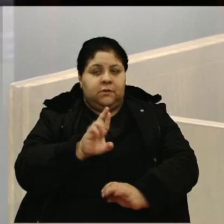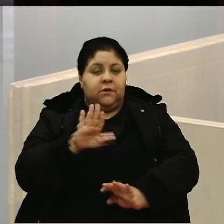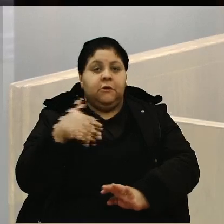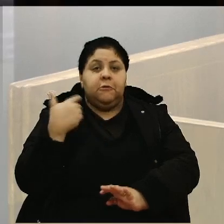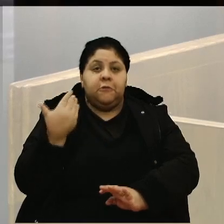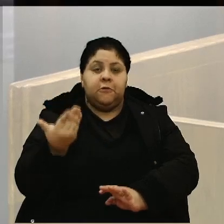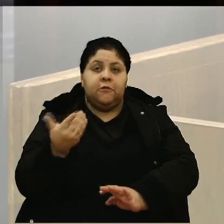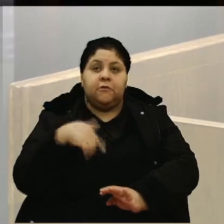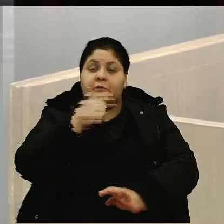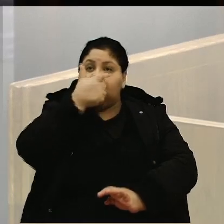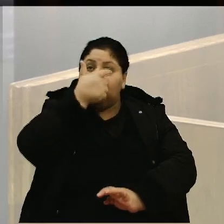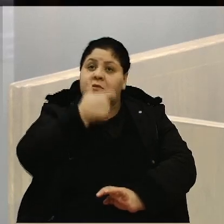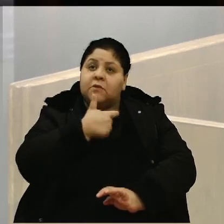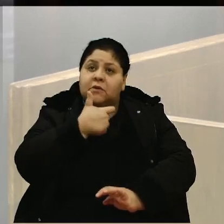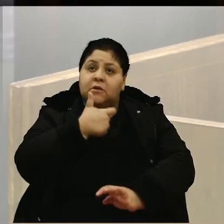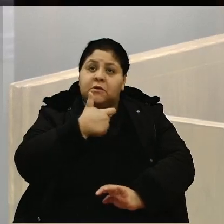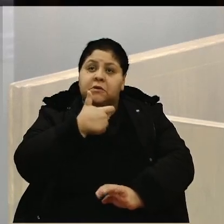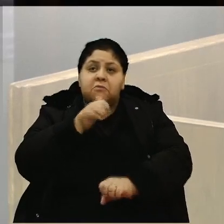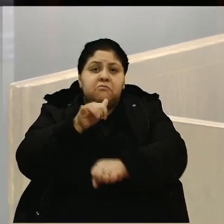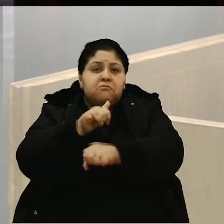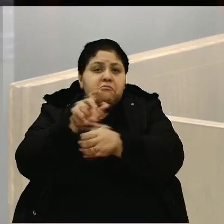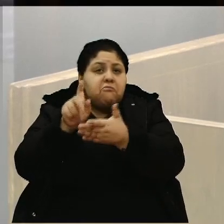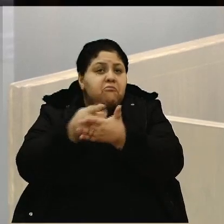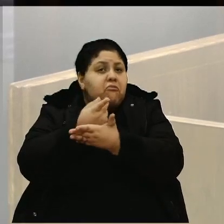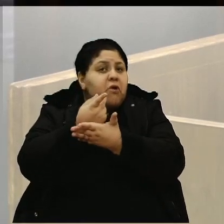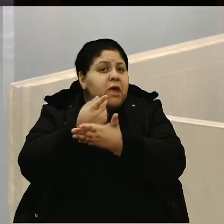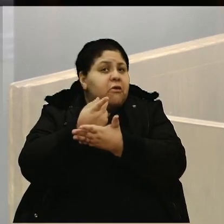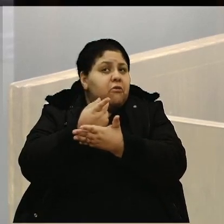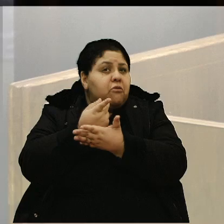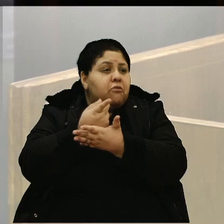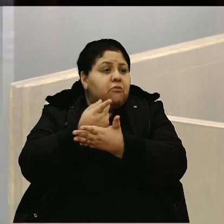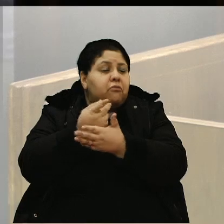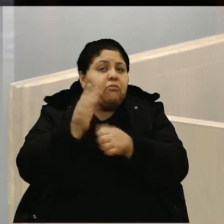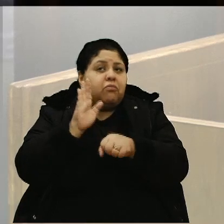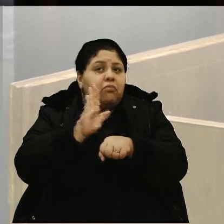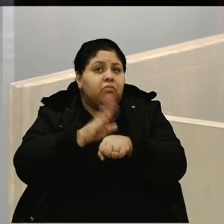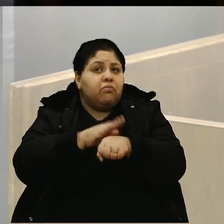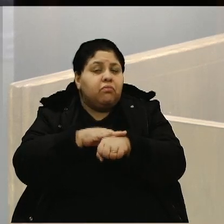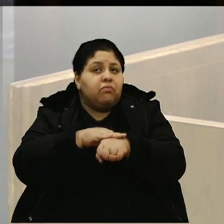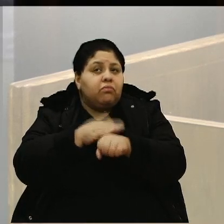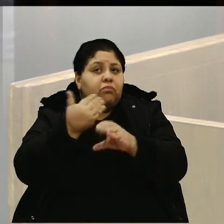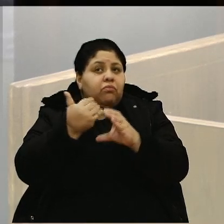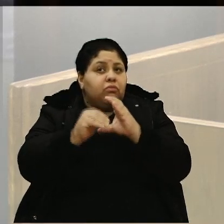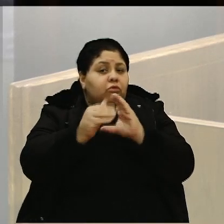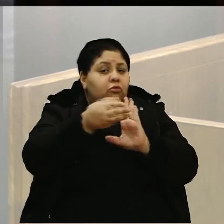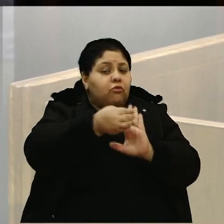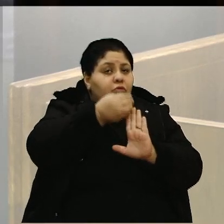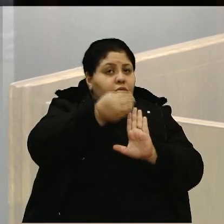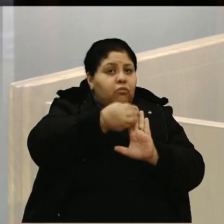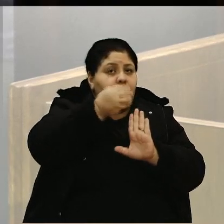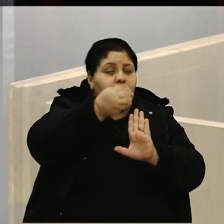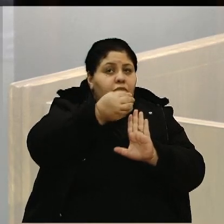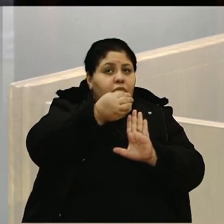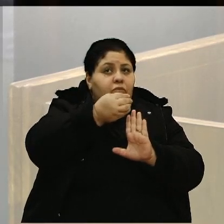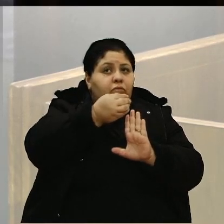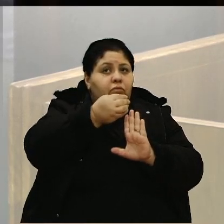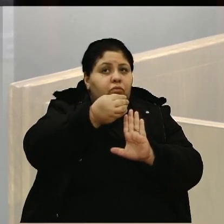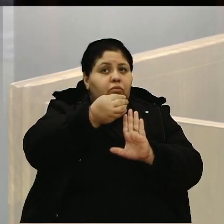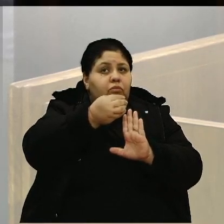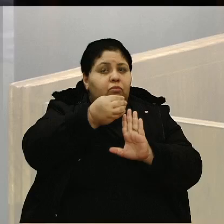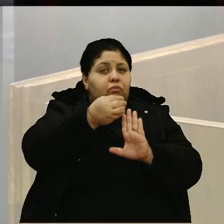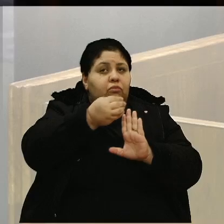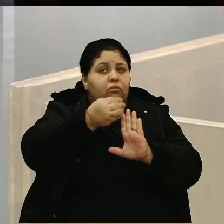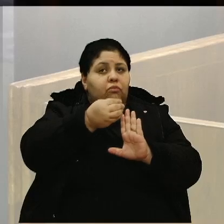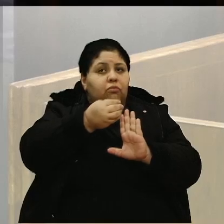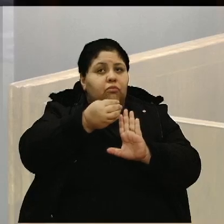Aí, eu acho que houve um engano na hora quando o Ministério encaminhou o ofício para o município, ao invés do município,